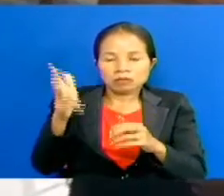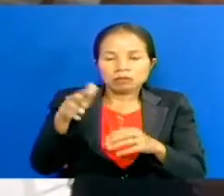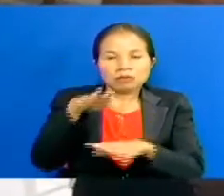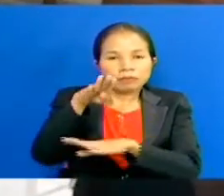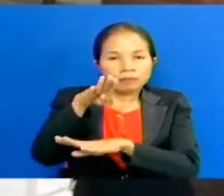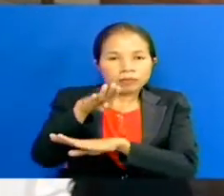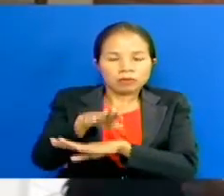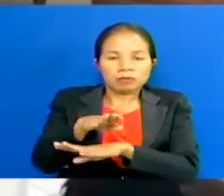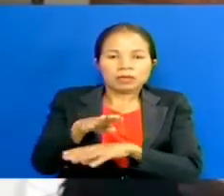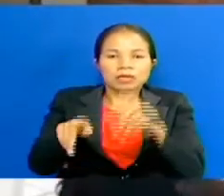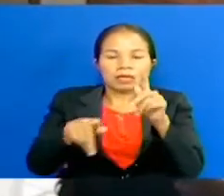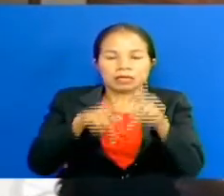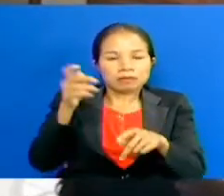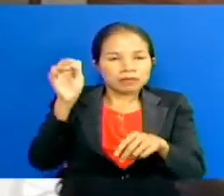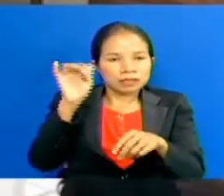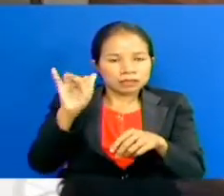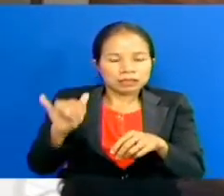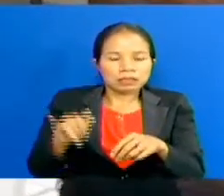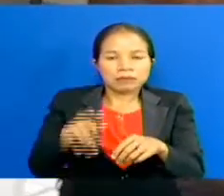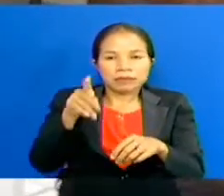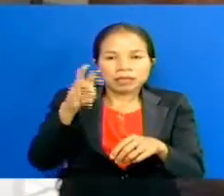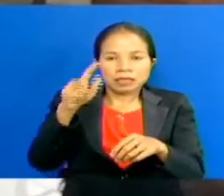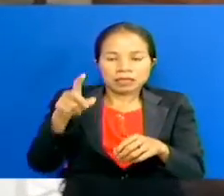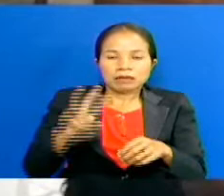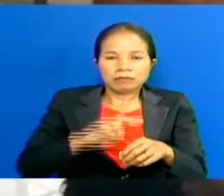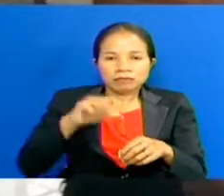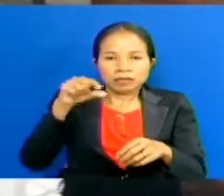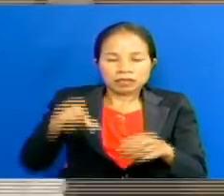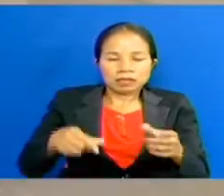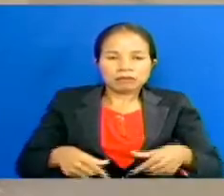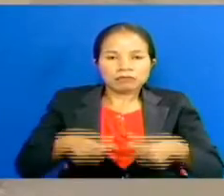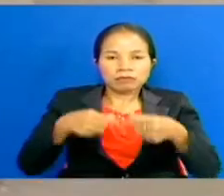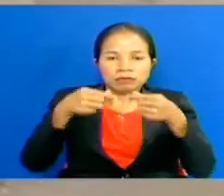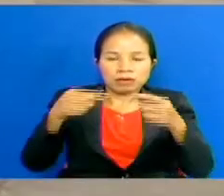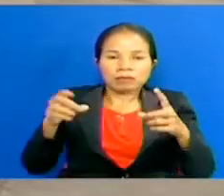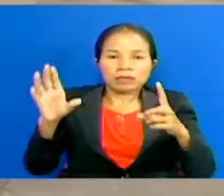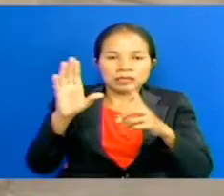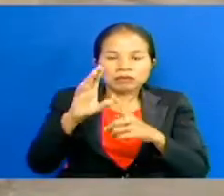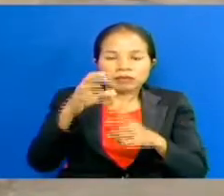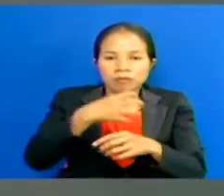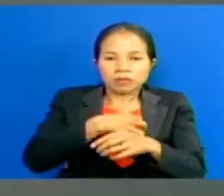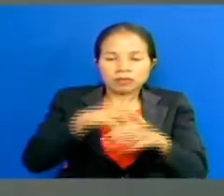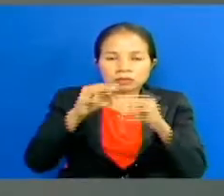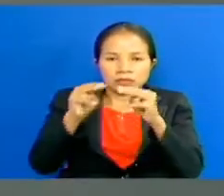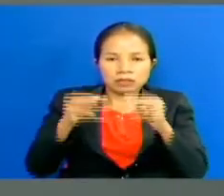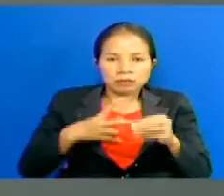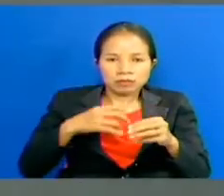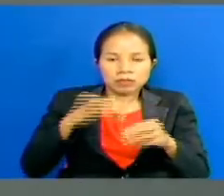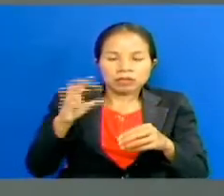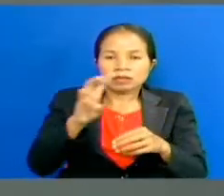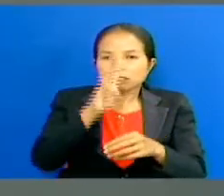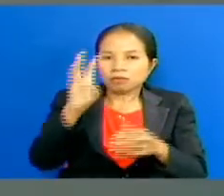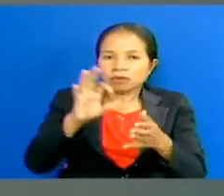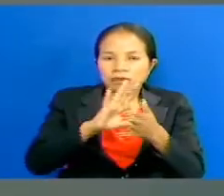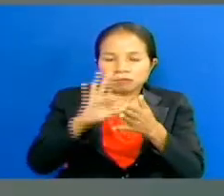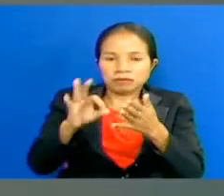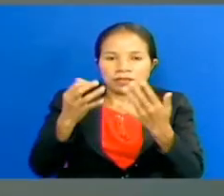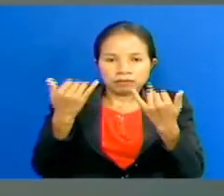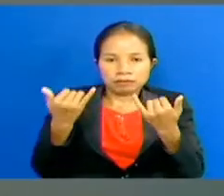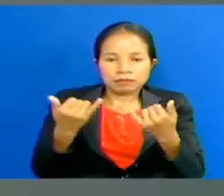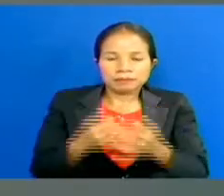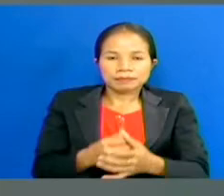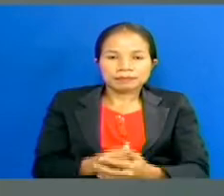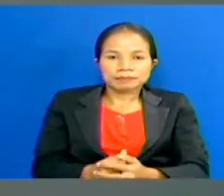tono, nulo, meu dia. No cidadão hirakne, PNT, Viqueque, entrega, onaba, comando PNT, Dile, Iha, quarta-feira, né?